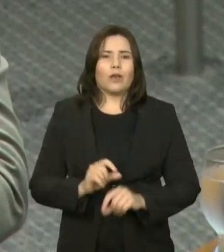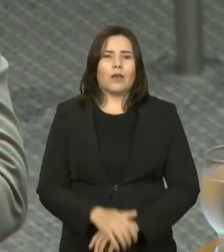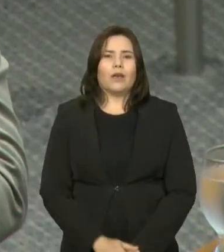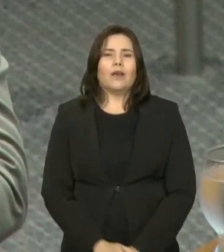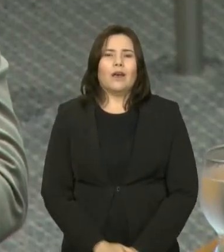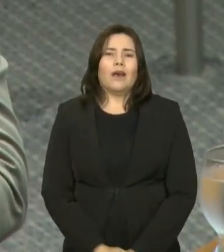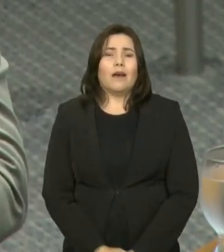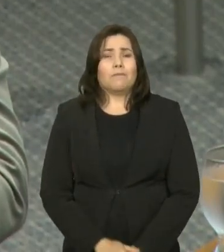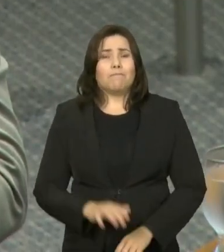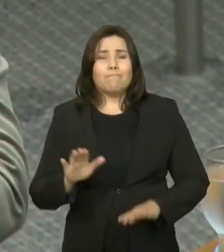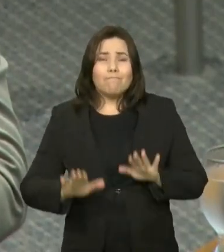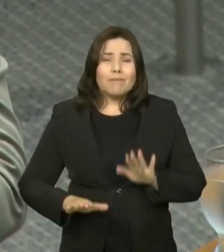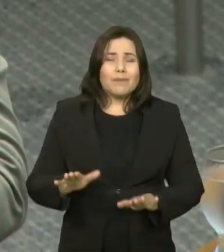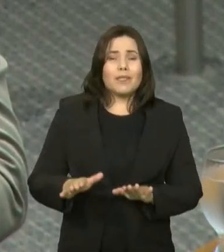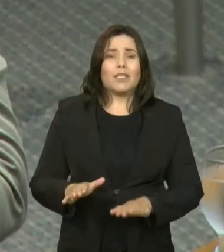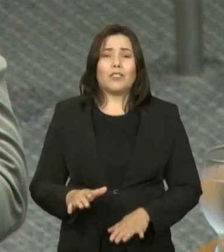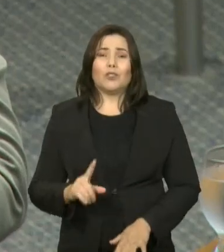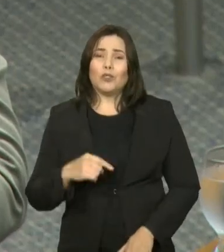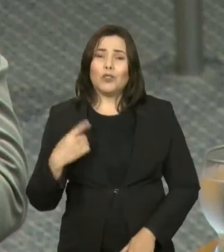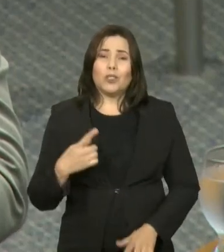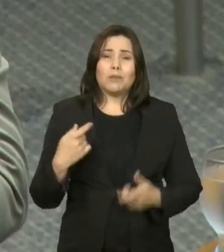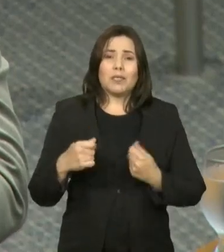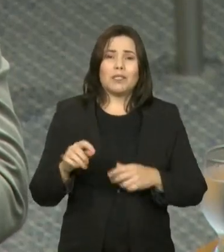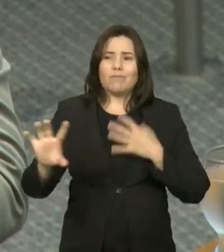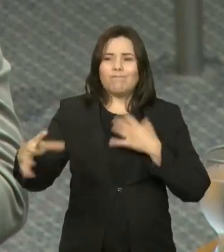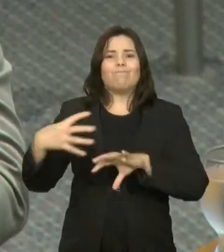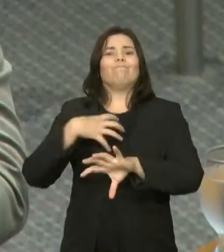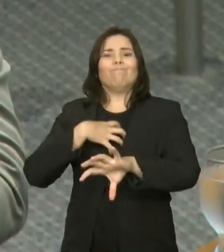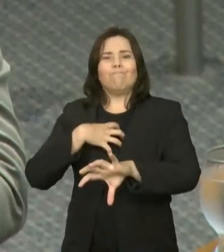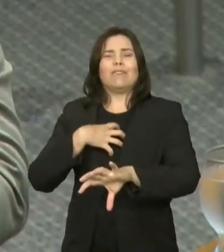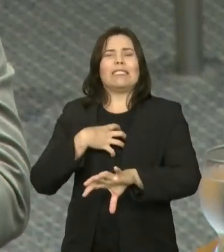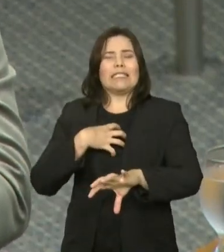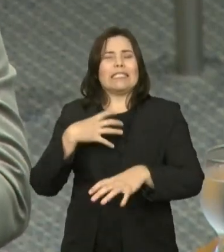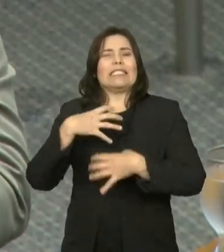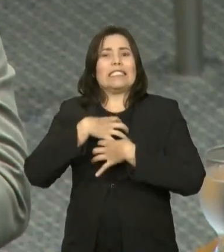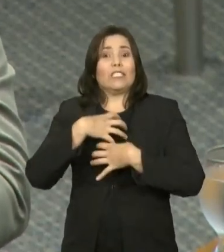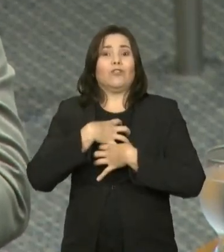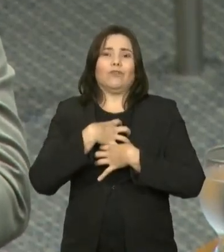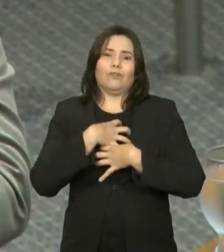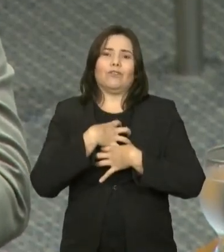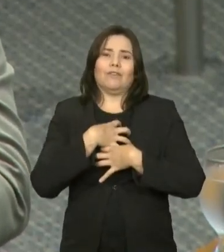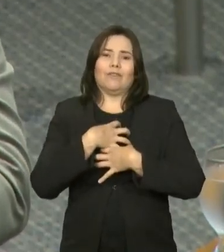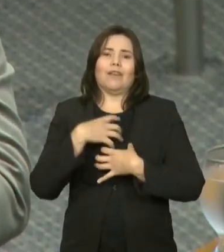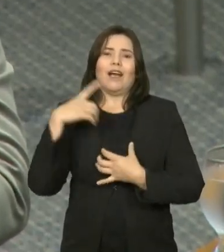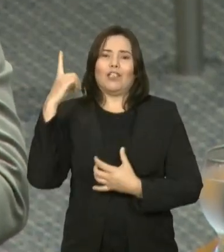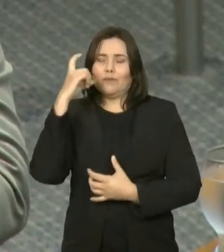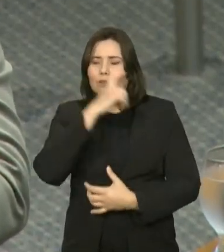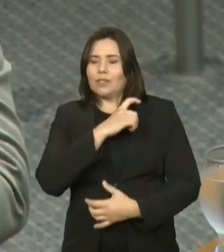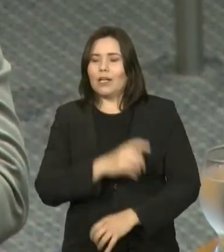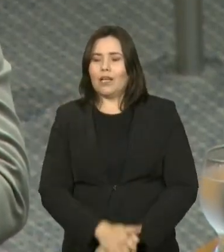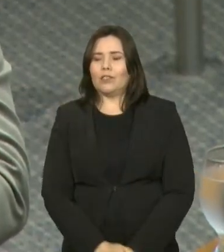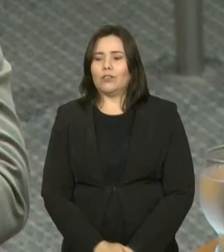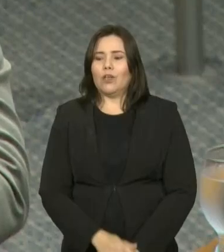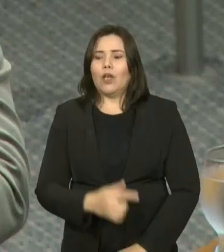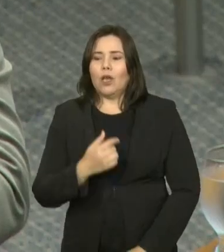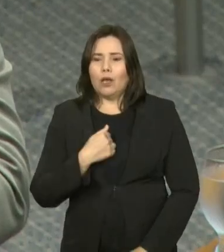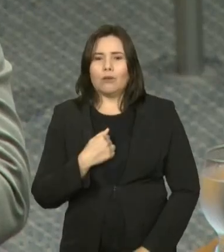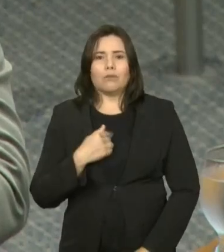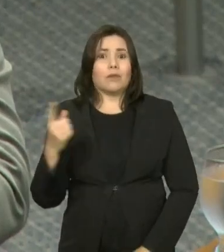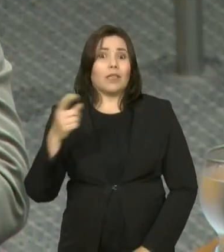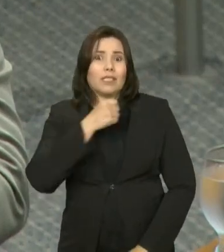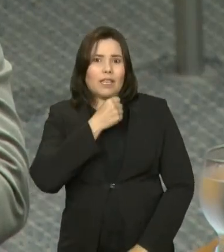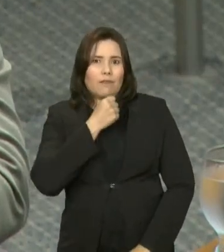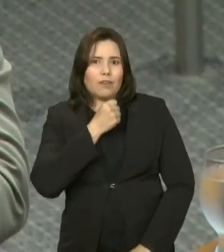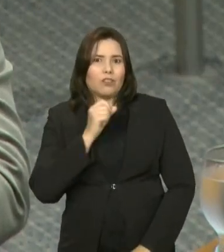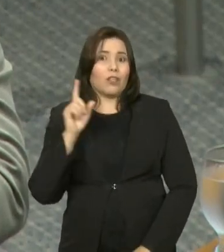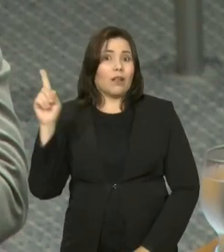barreira, nos impede de ir a algum local. Então não é fácil. Eu fui mesmo acompanhar a prefeita Vanessa Maia numa entrevista lá na